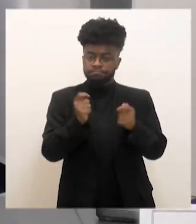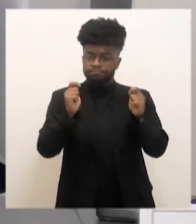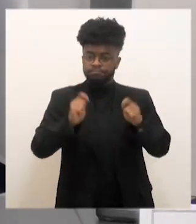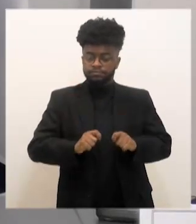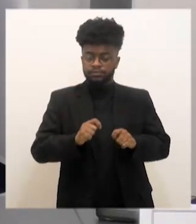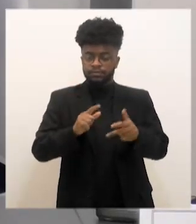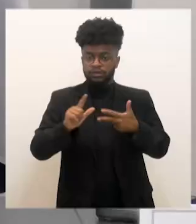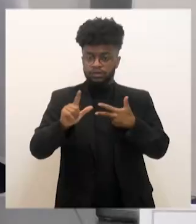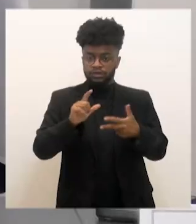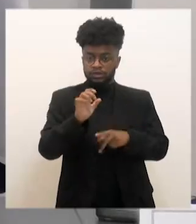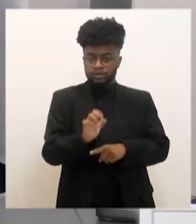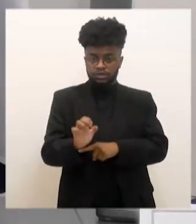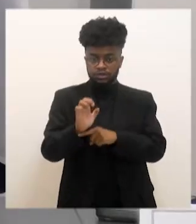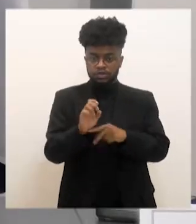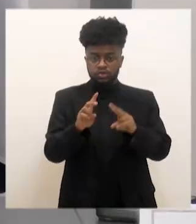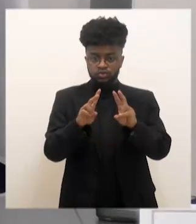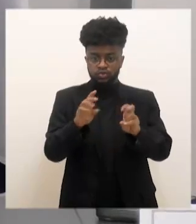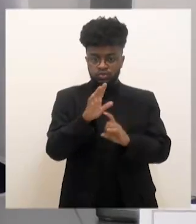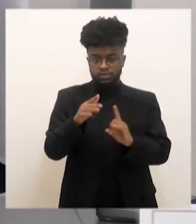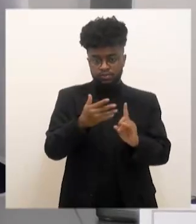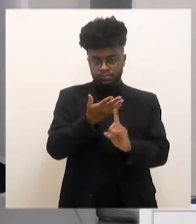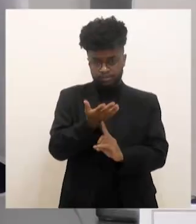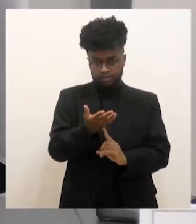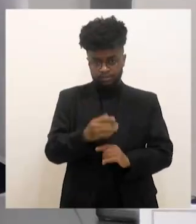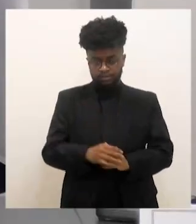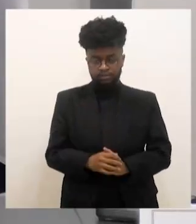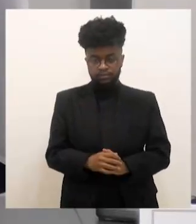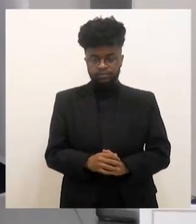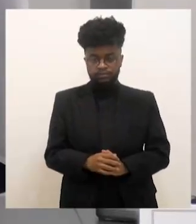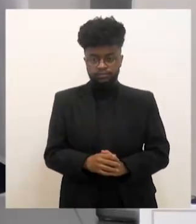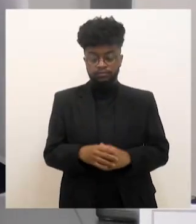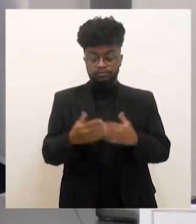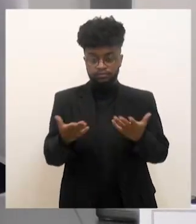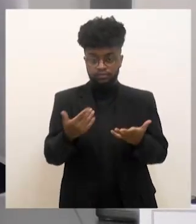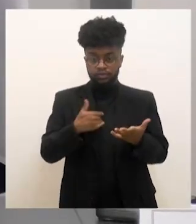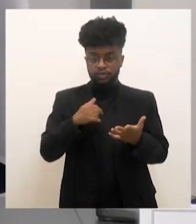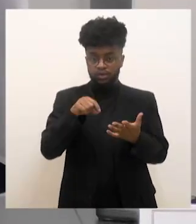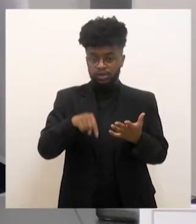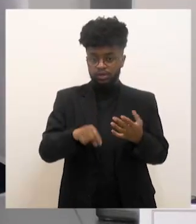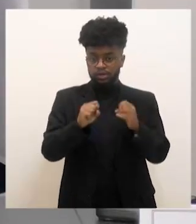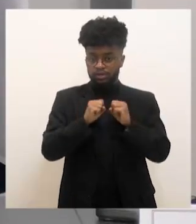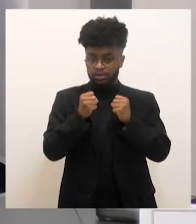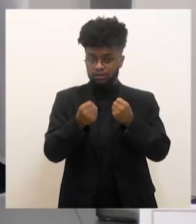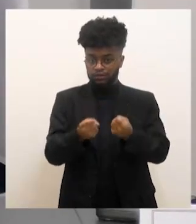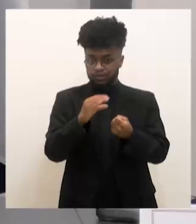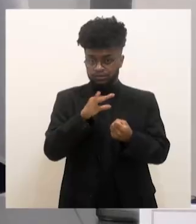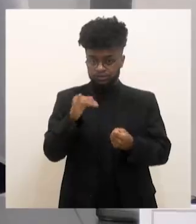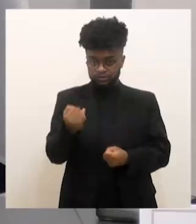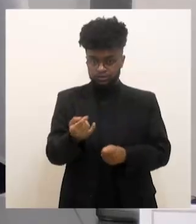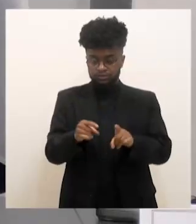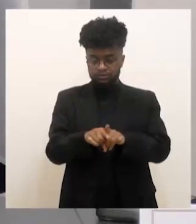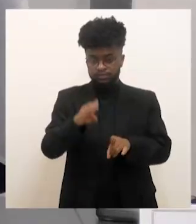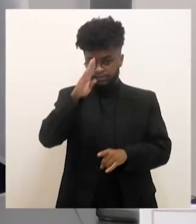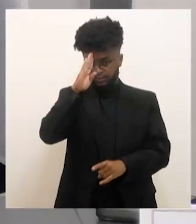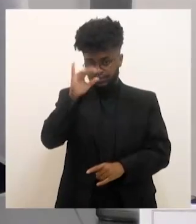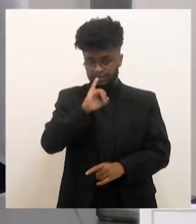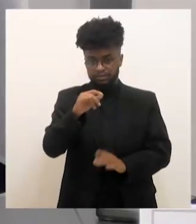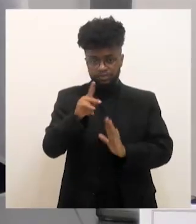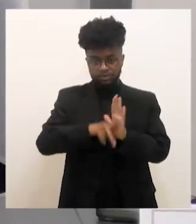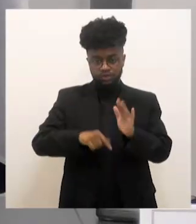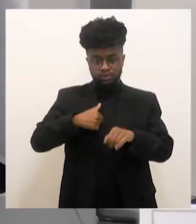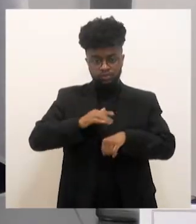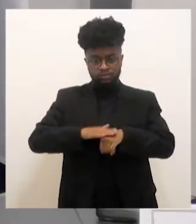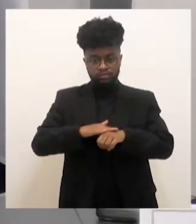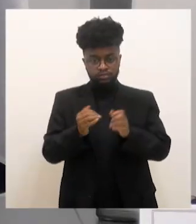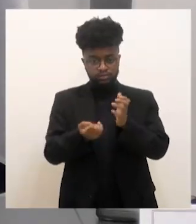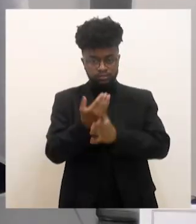legislativa estadual no que diz respeito ao meio ambiente. Eu tenho defendido aqui inúmeras vezes na CCJ, sobretudo quando são projetos de minha relatoria,